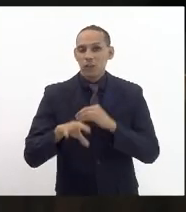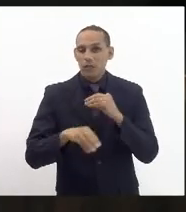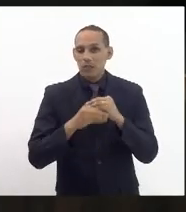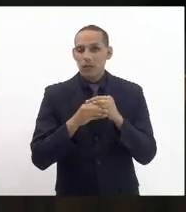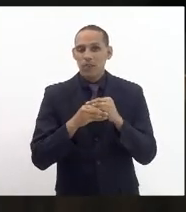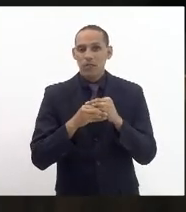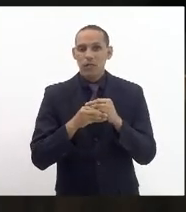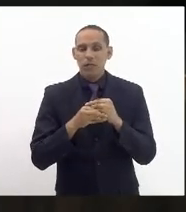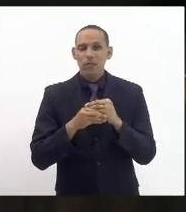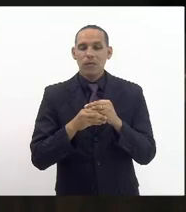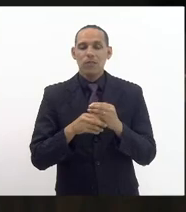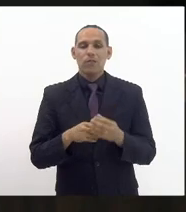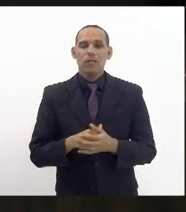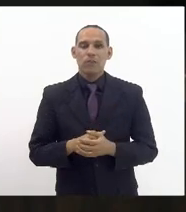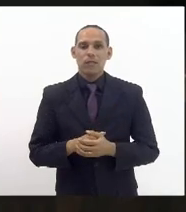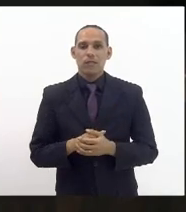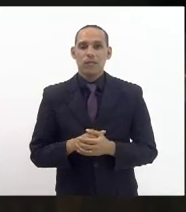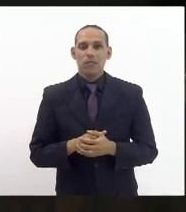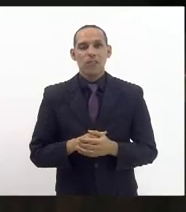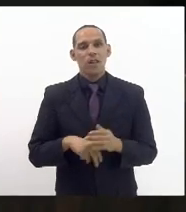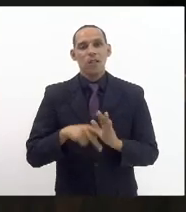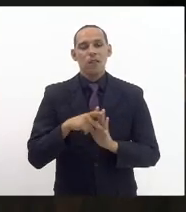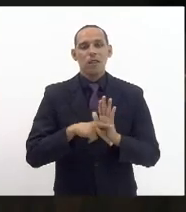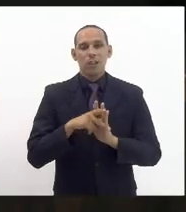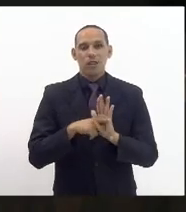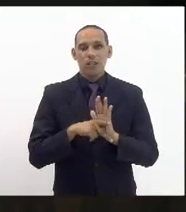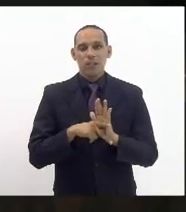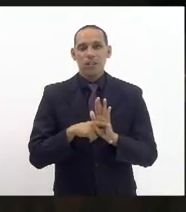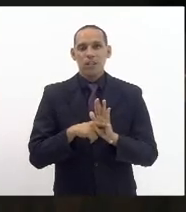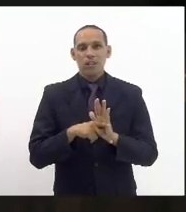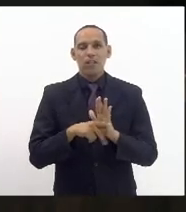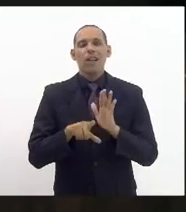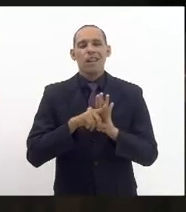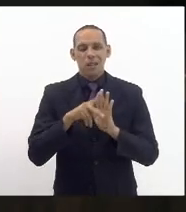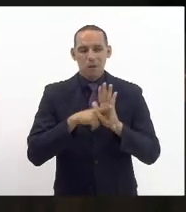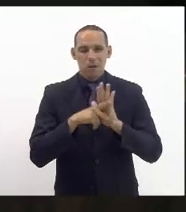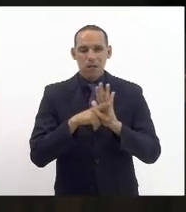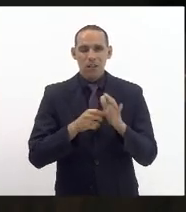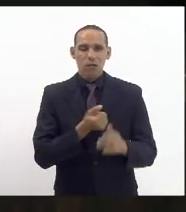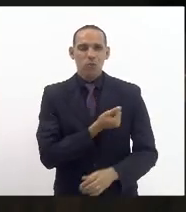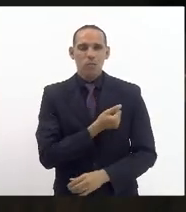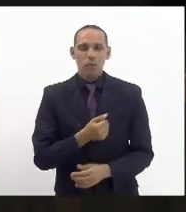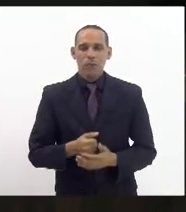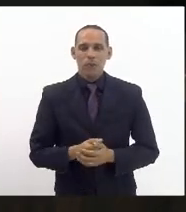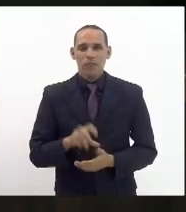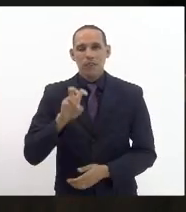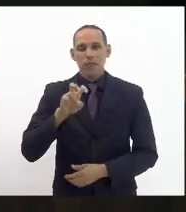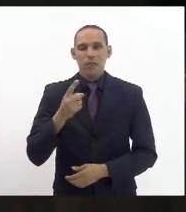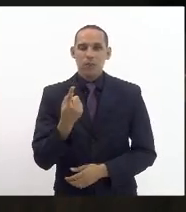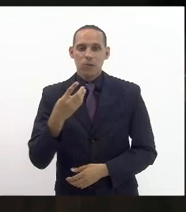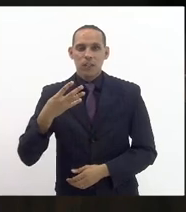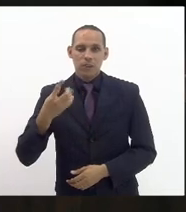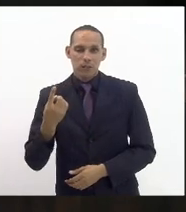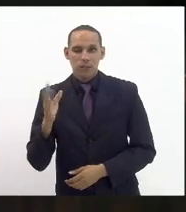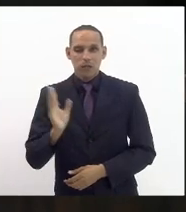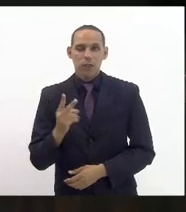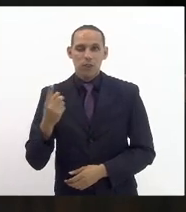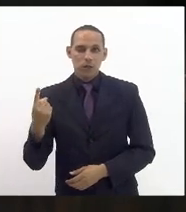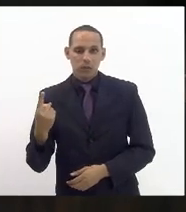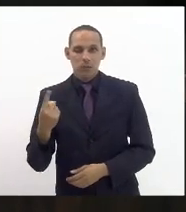inclusão na ordem do dia dos projetos de lei número 5141 de